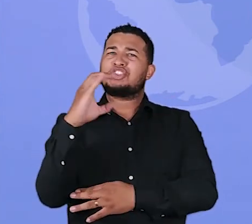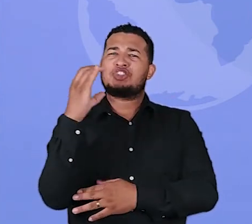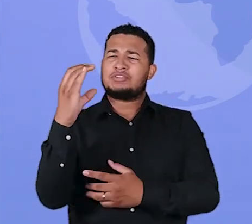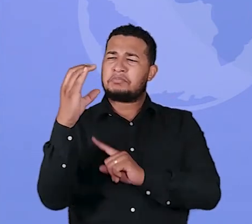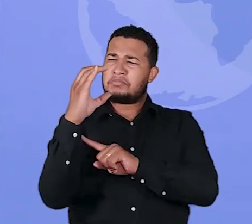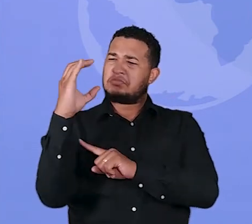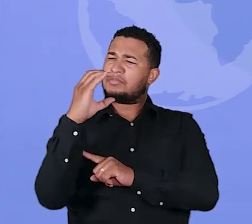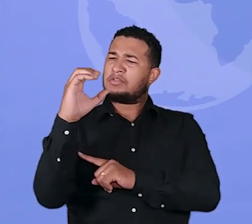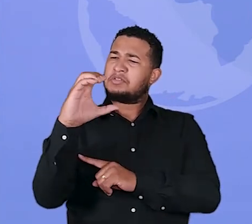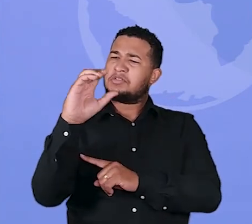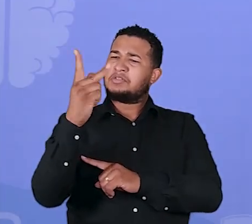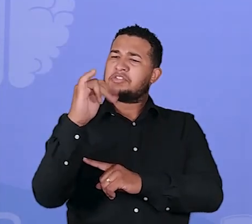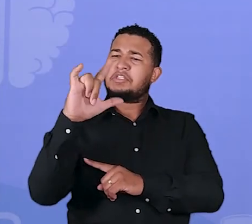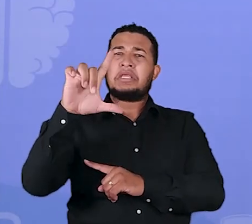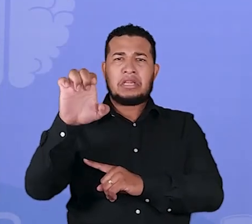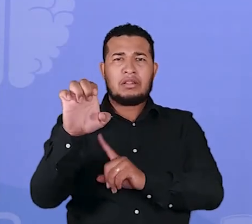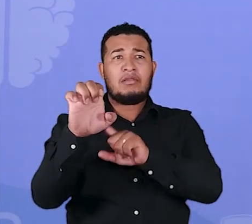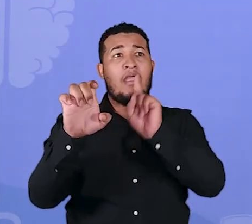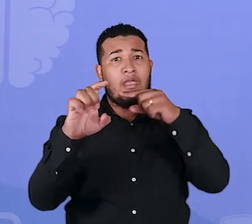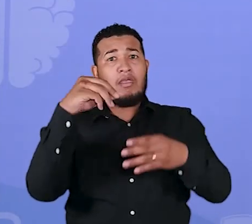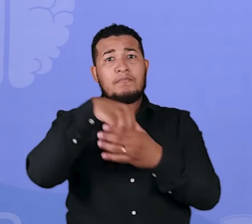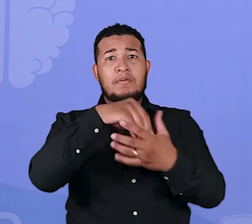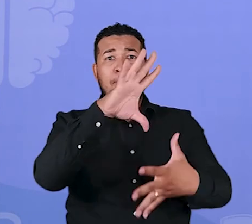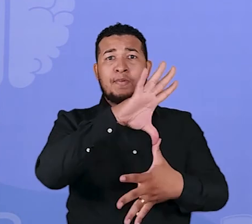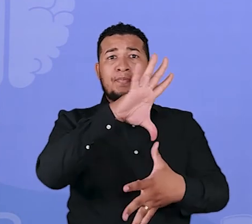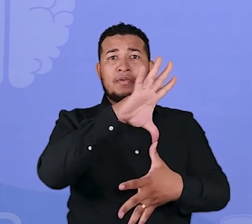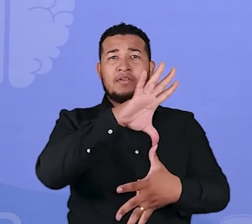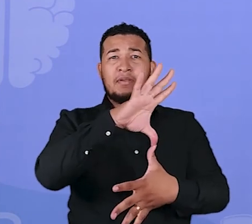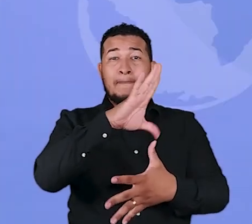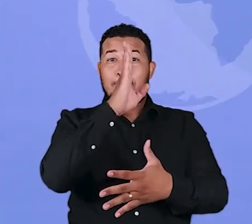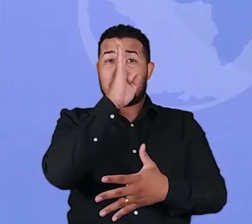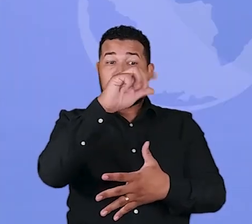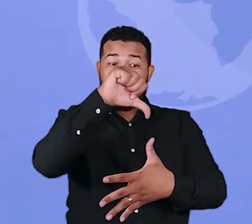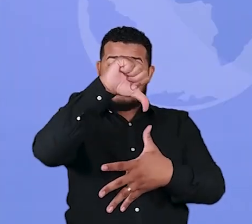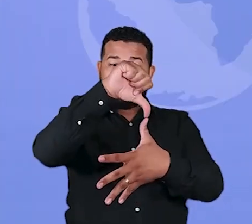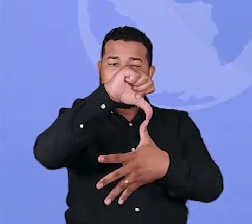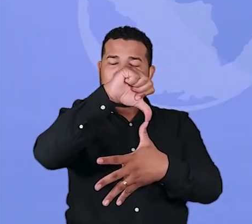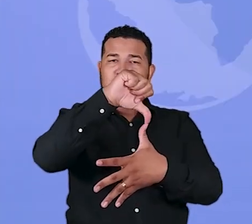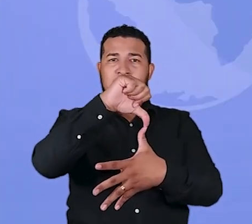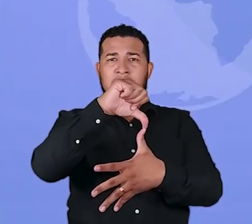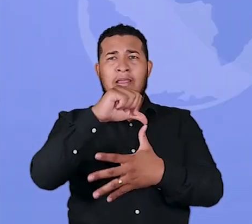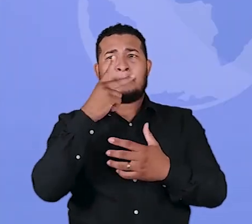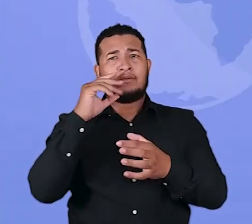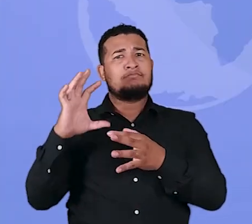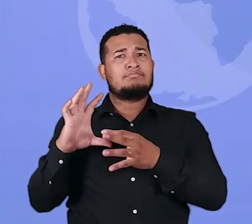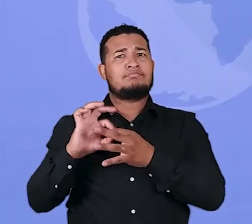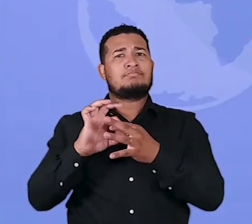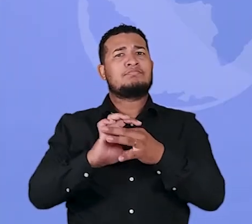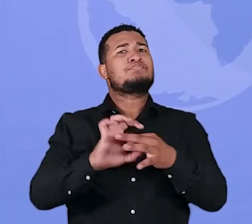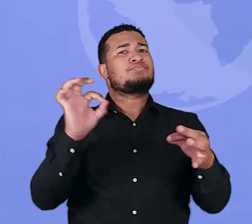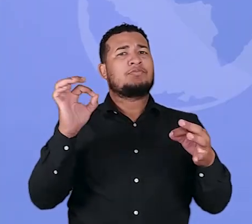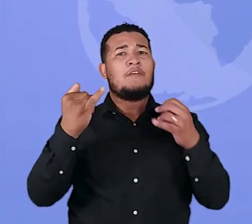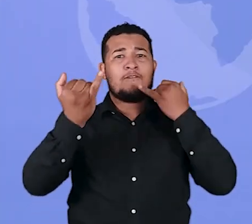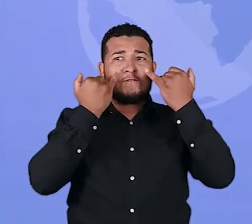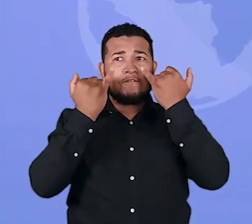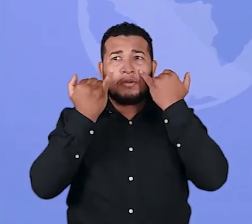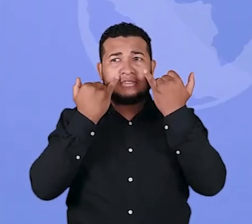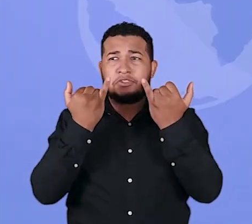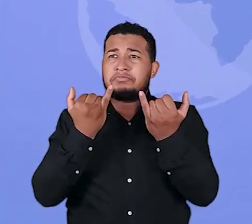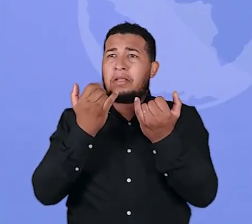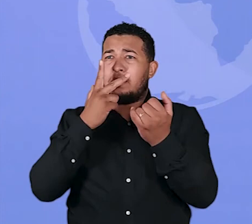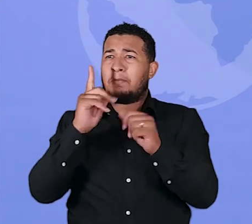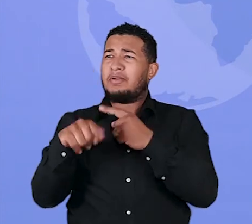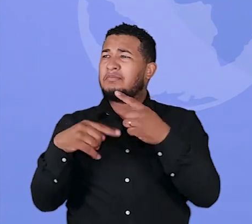mas o Chile não está dentro do continente americano, sul-americano? Então veja, ele fez uma incoerência aí, deu uma